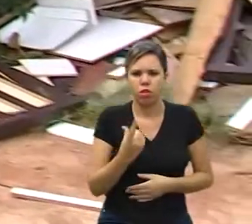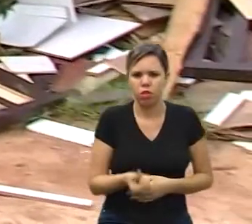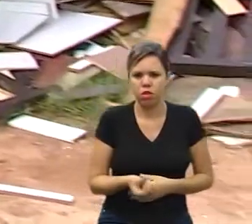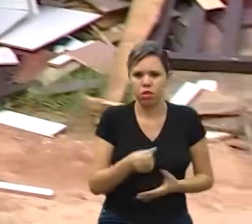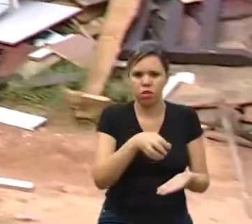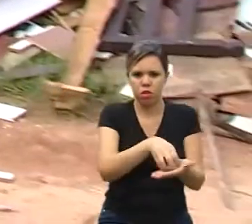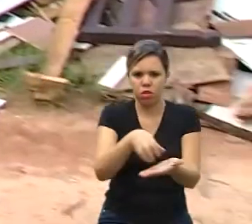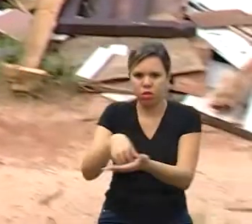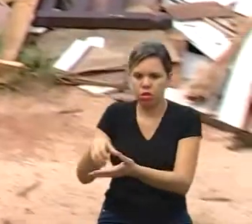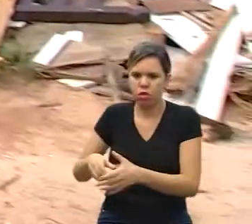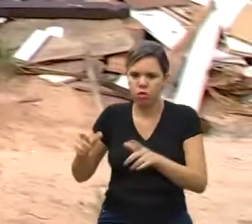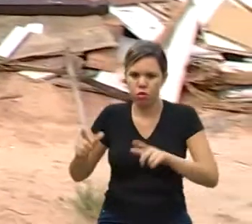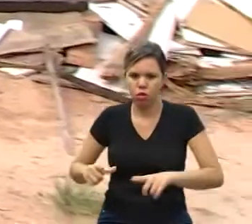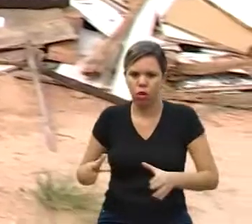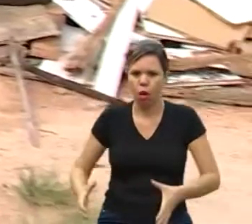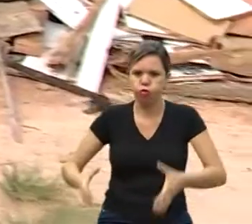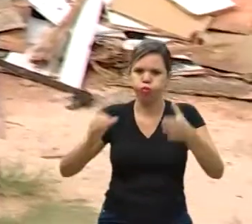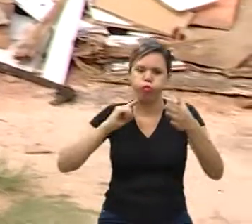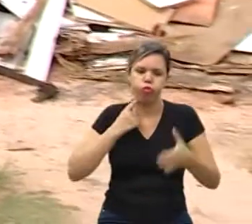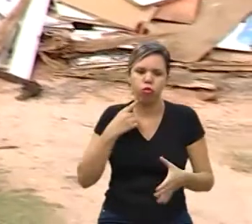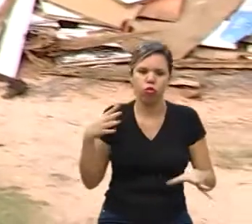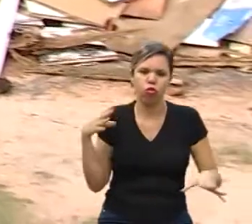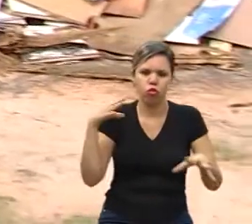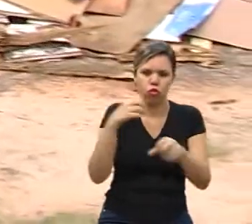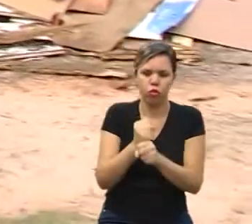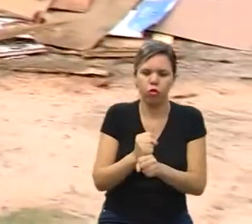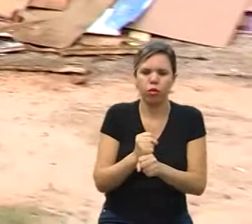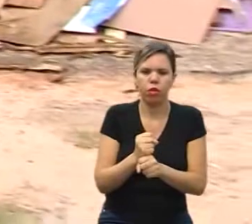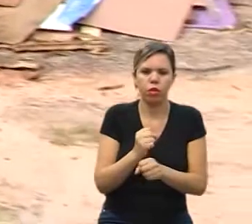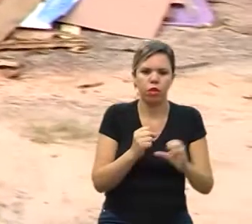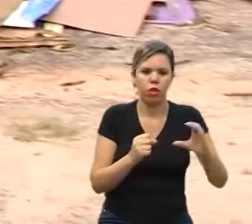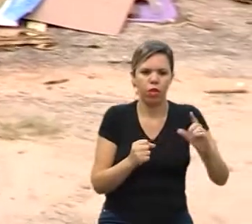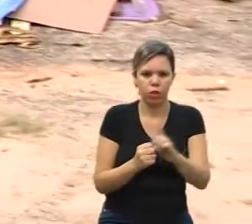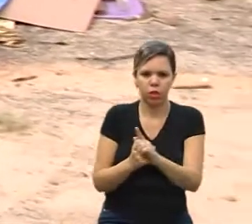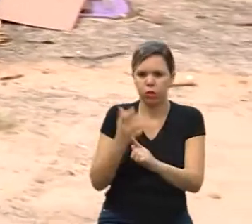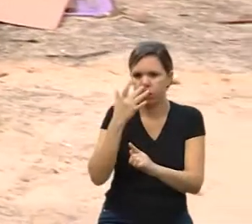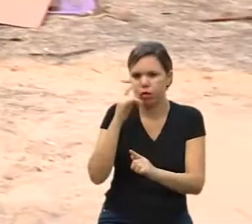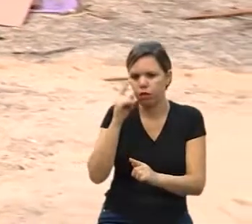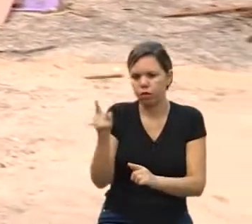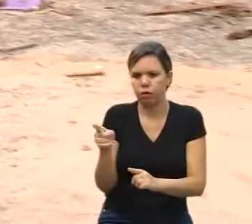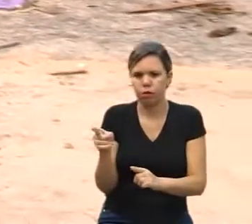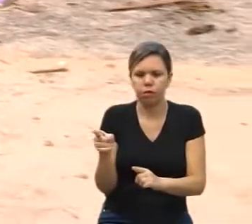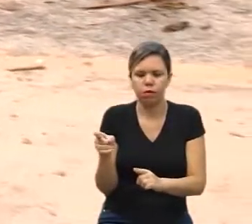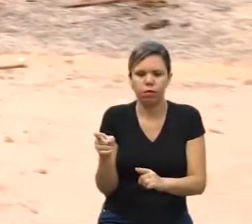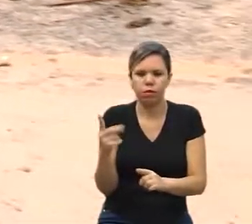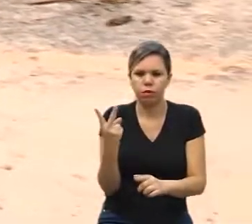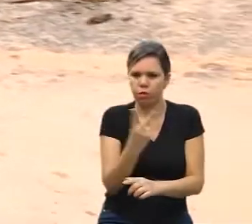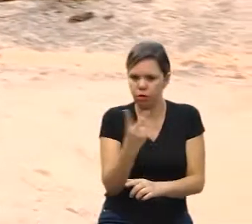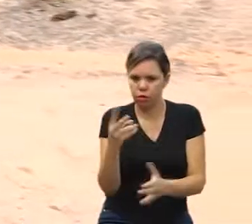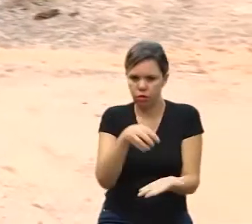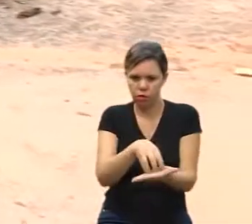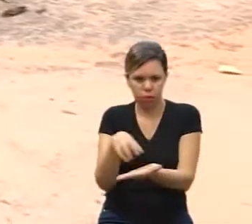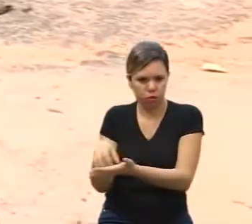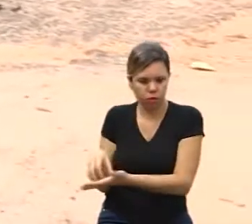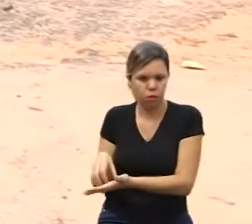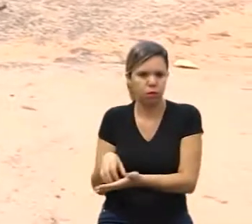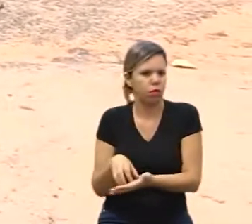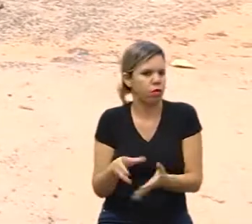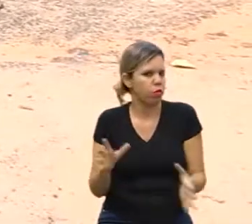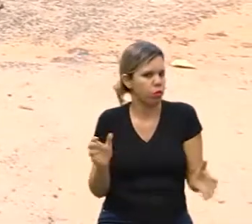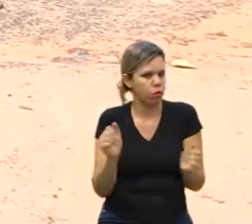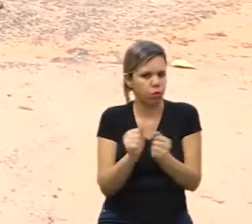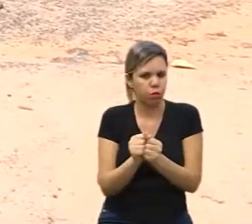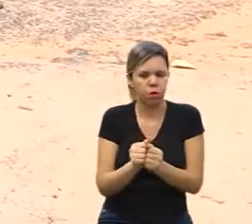com 16 ecopontos. Se somadas as populações do Campo Grande e do Ouro Verde, esses dois